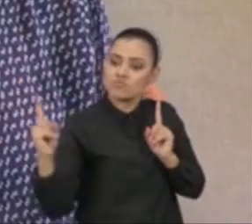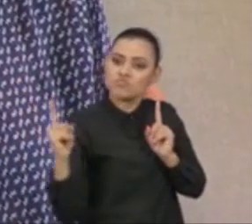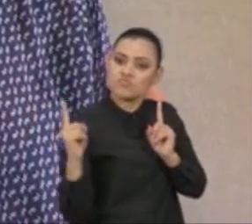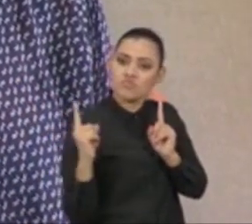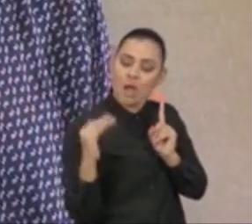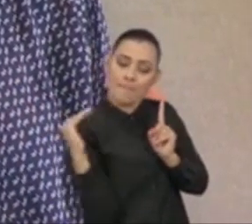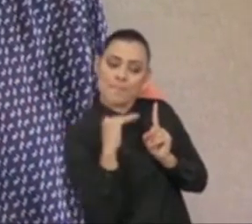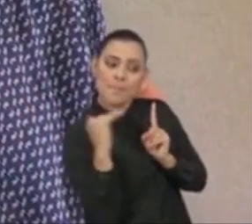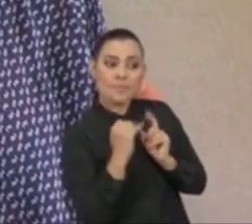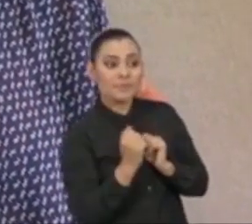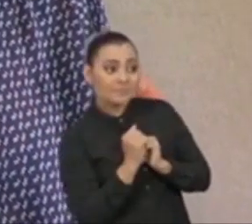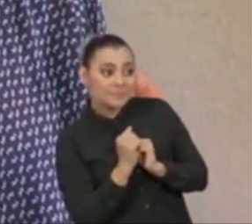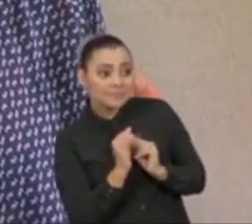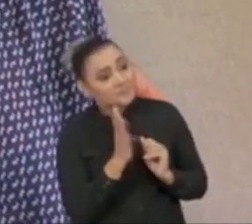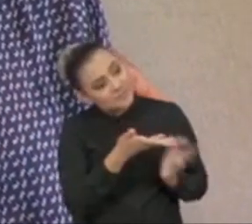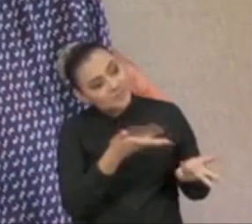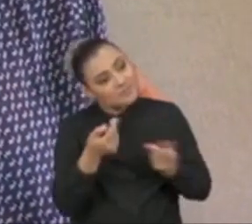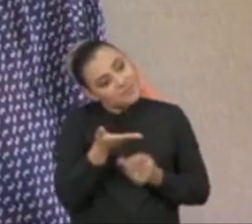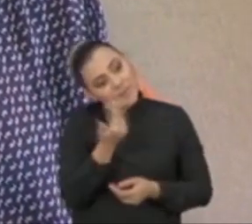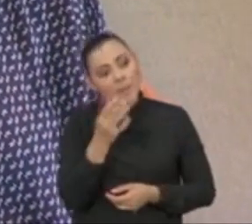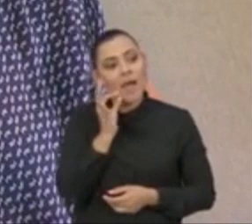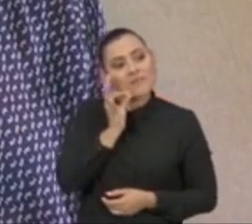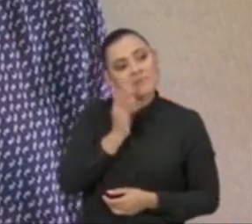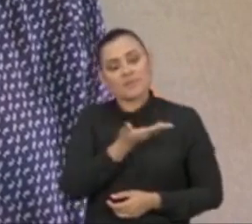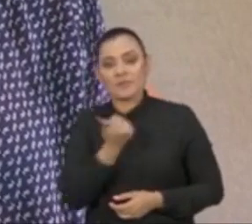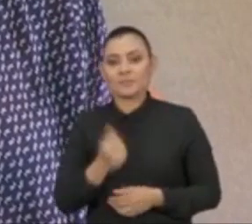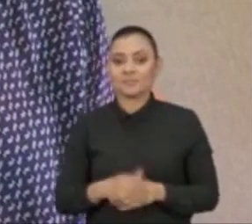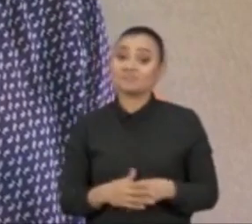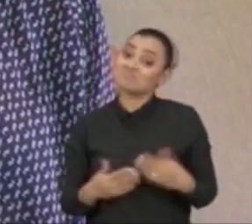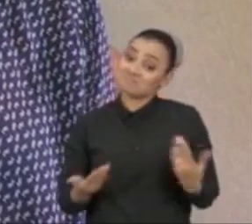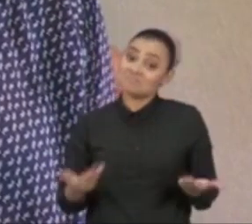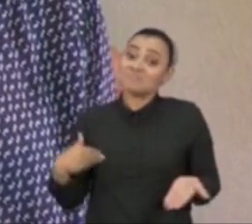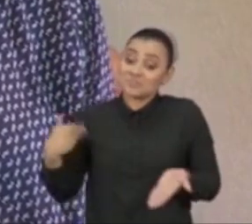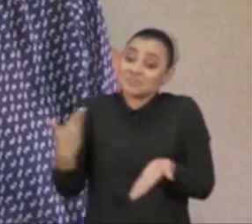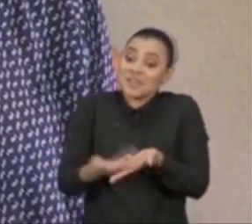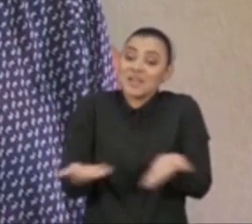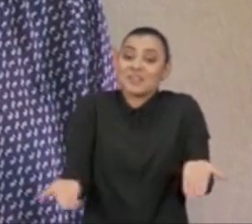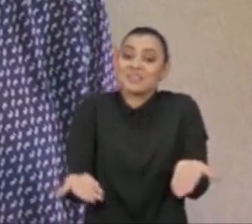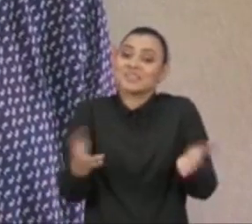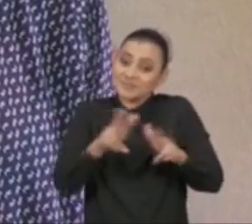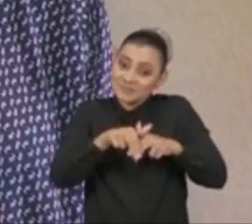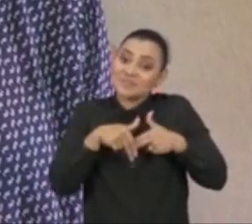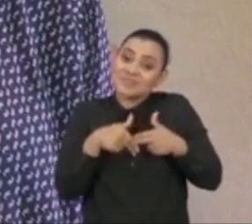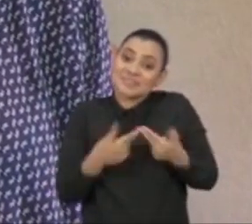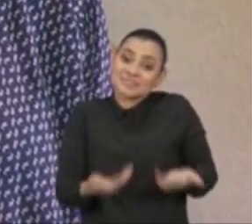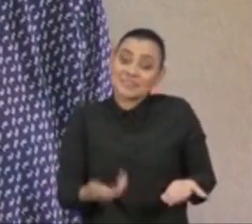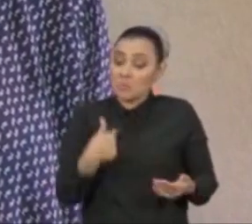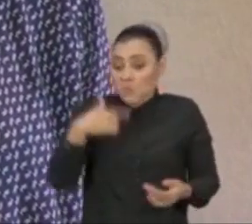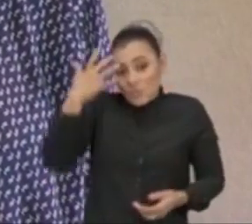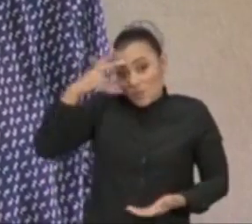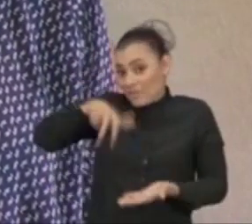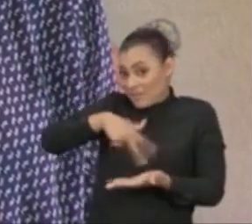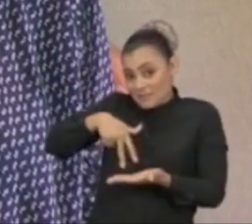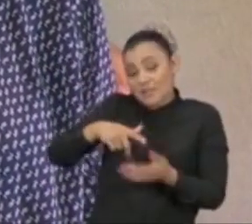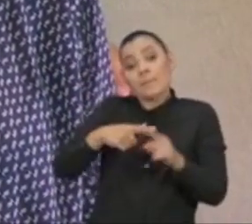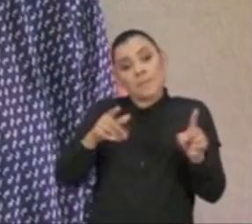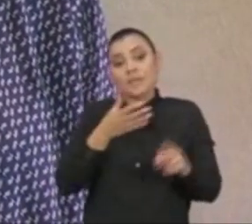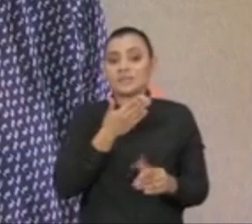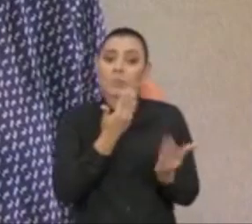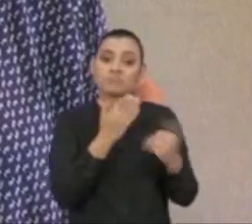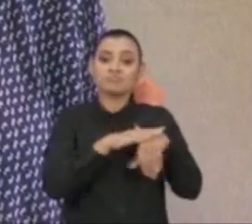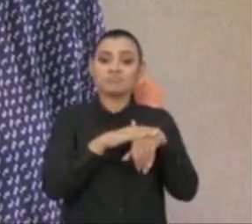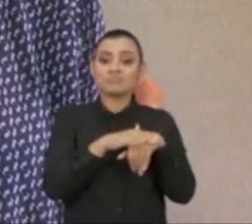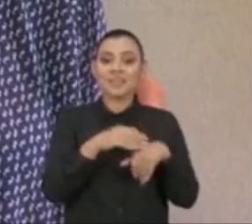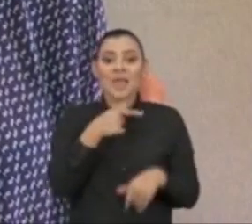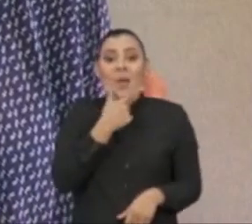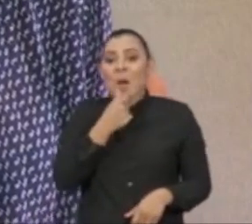e me convida para um café. Então, foi aí que Falei, eu não sei dançar, mas eu sou bom de papo, ele